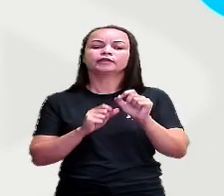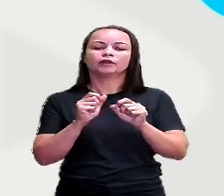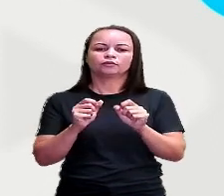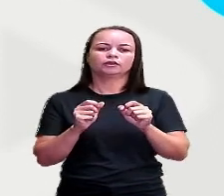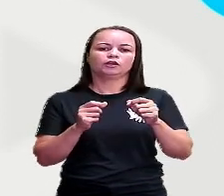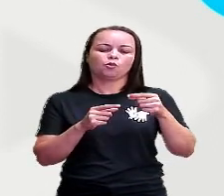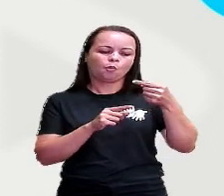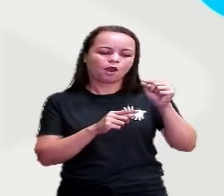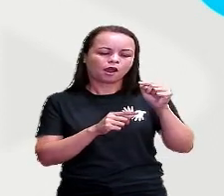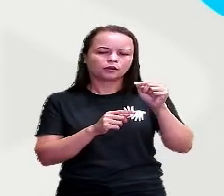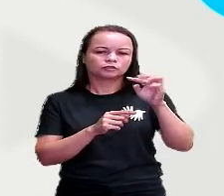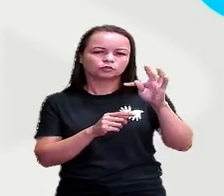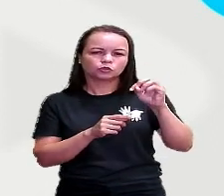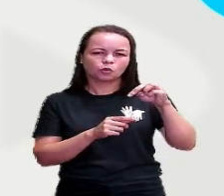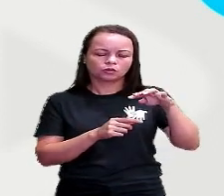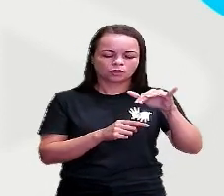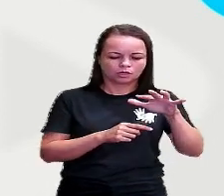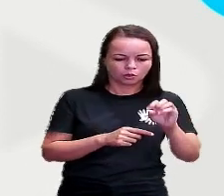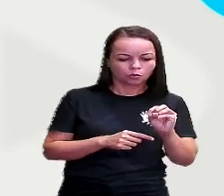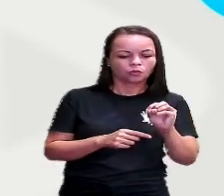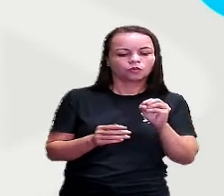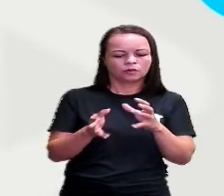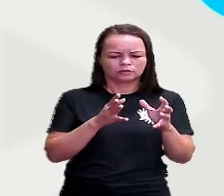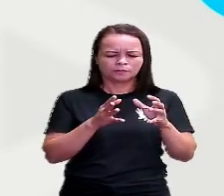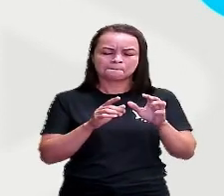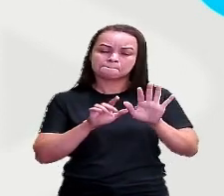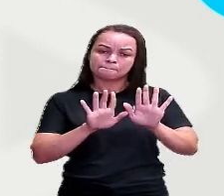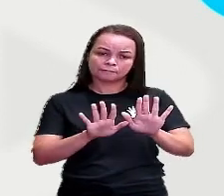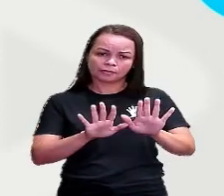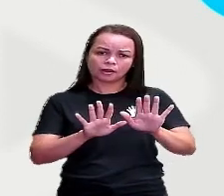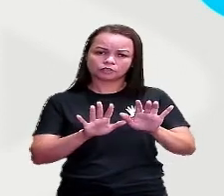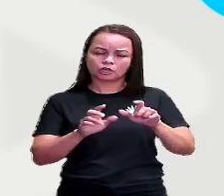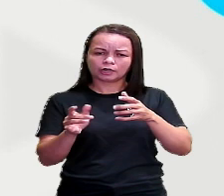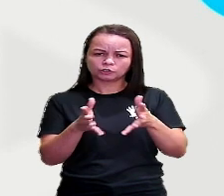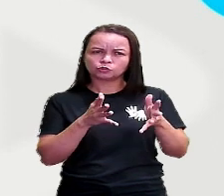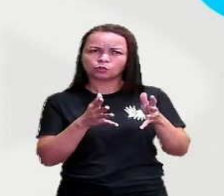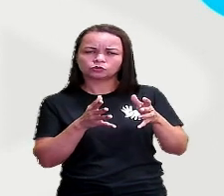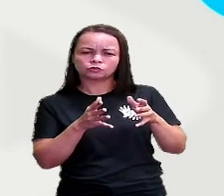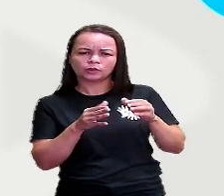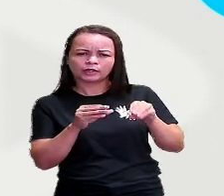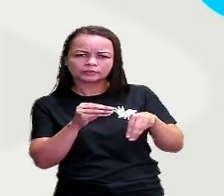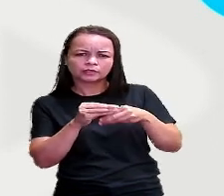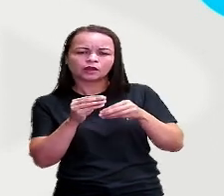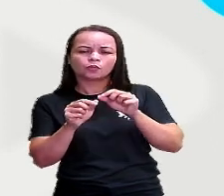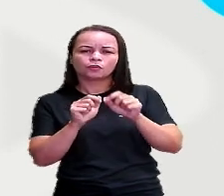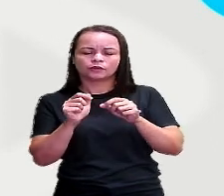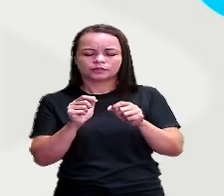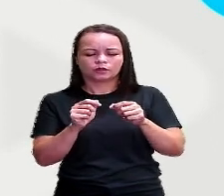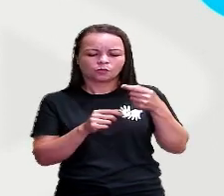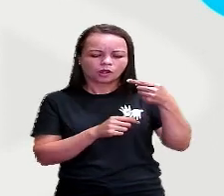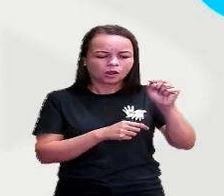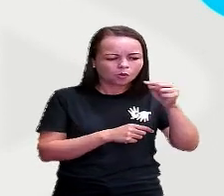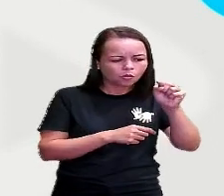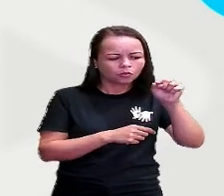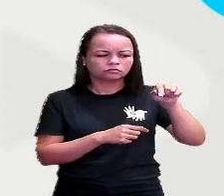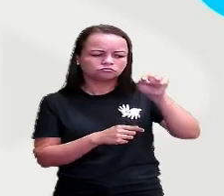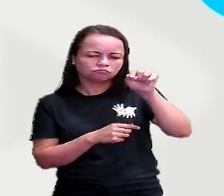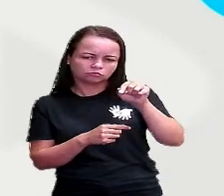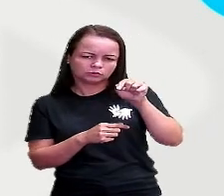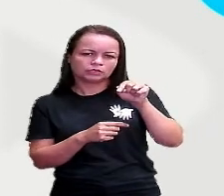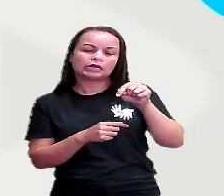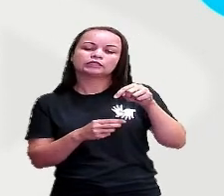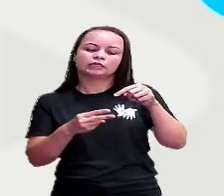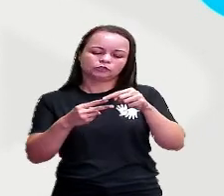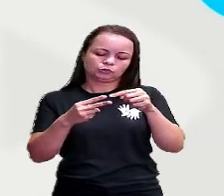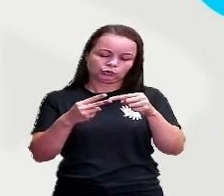todas recebem o acento gráfico, que aí vai entrar, né, no acento o agudo e o circunflexo. Mas tem esses 2 tipos,